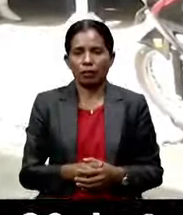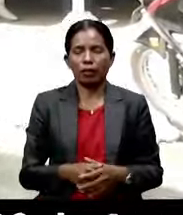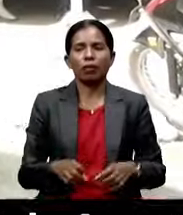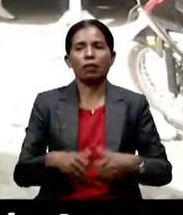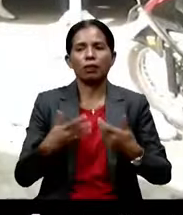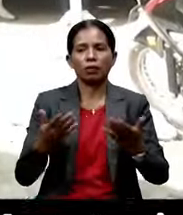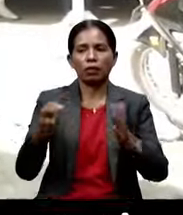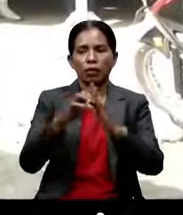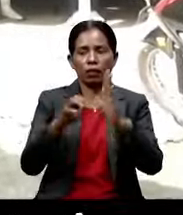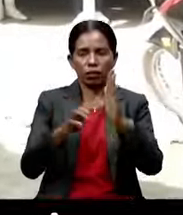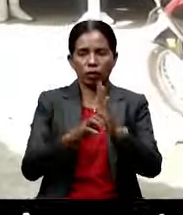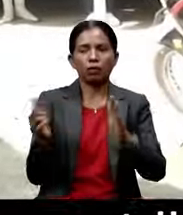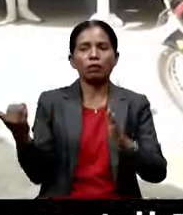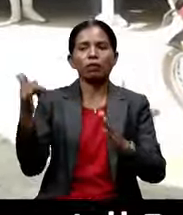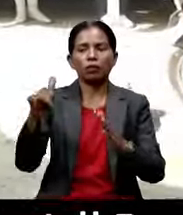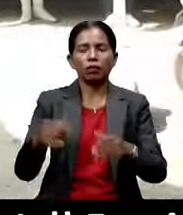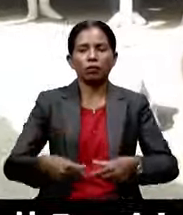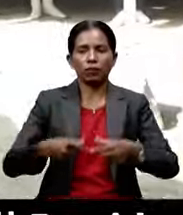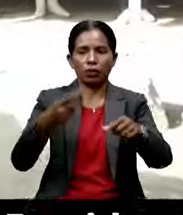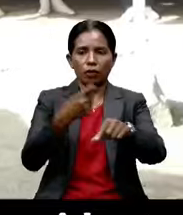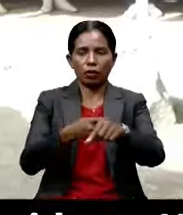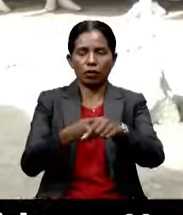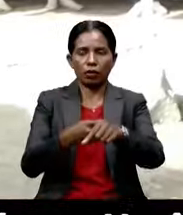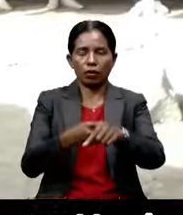oinsa estado sira atu